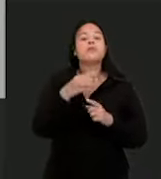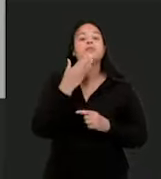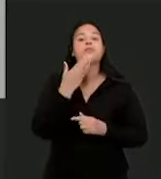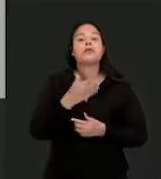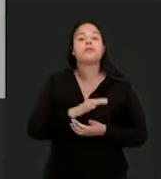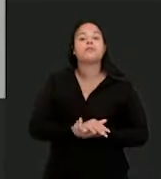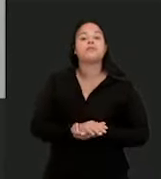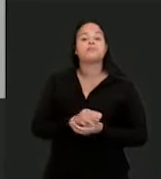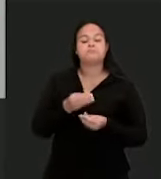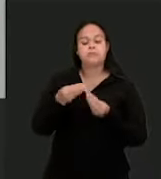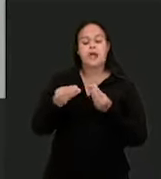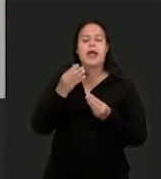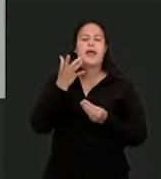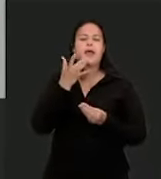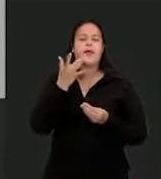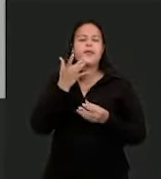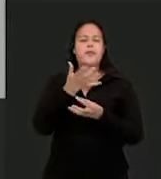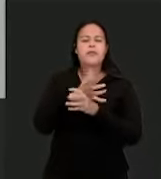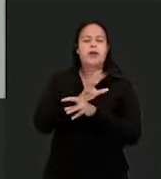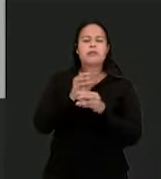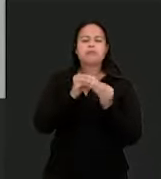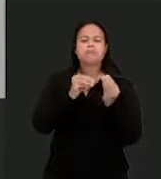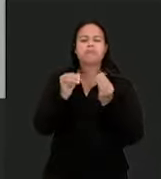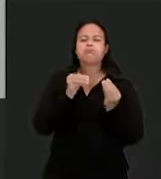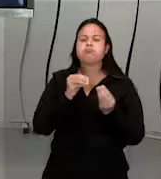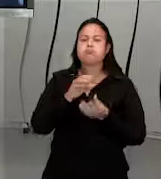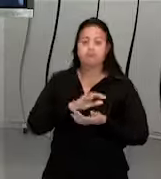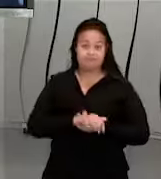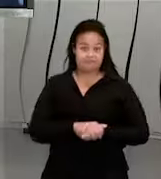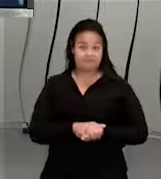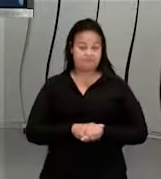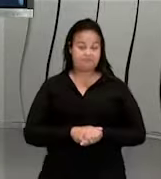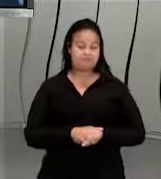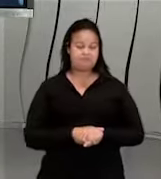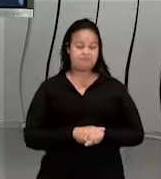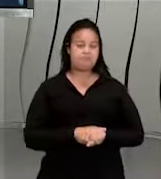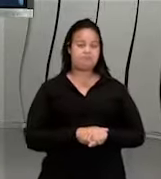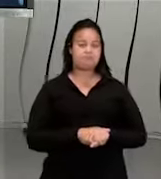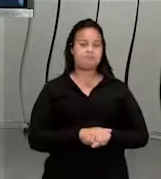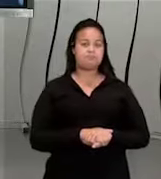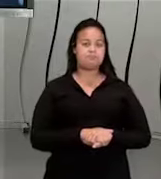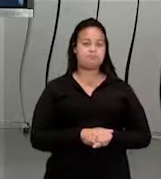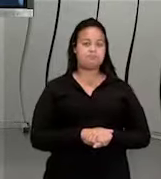o cartilaginoso. Isso mesmo.